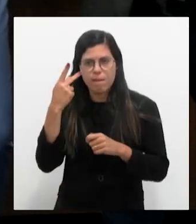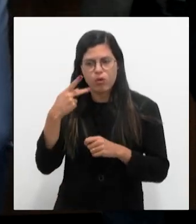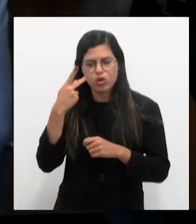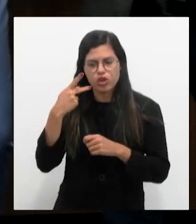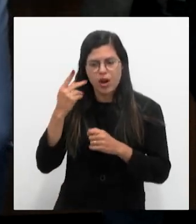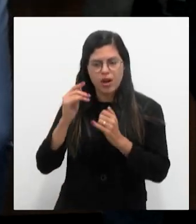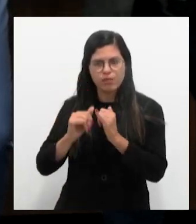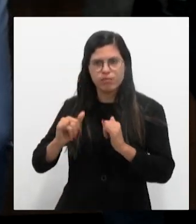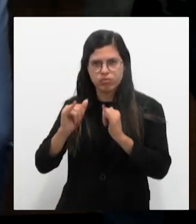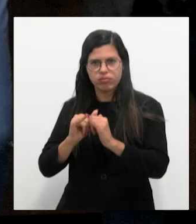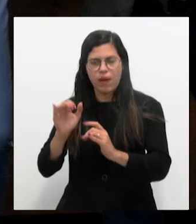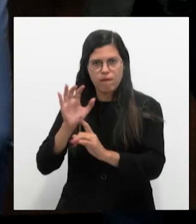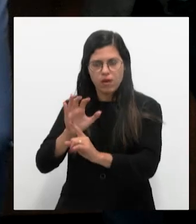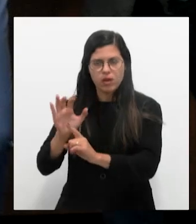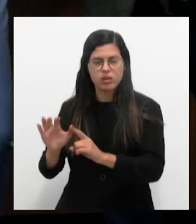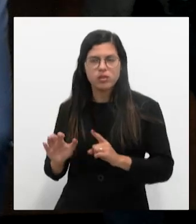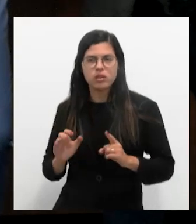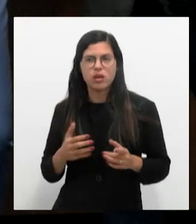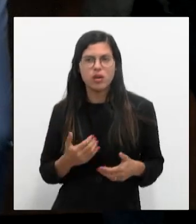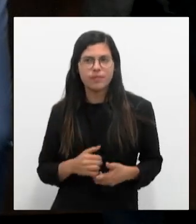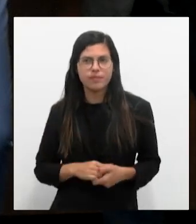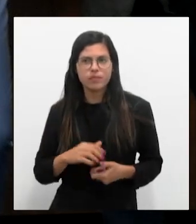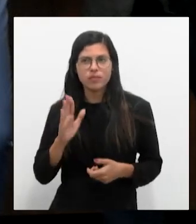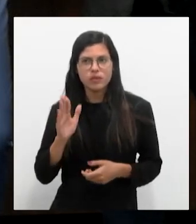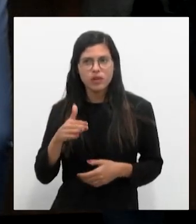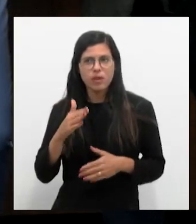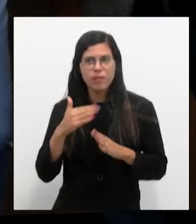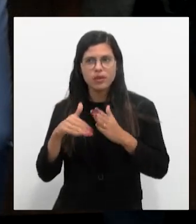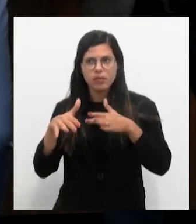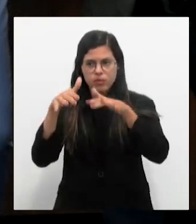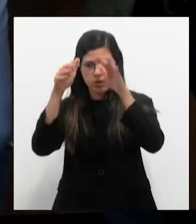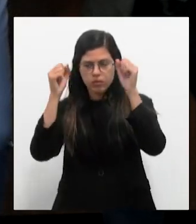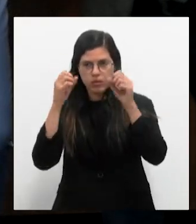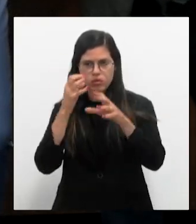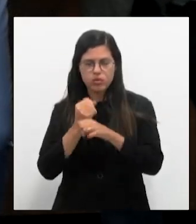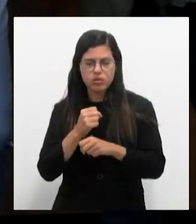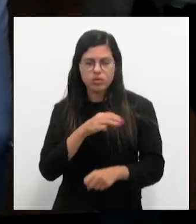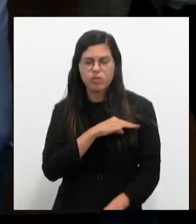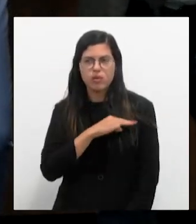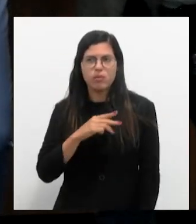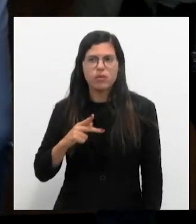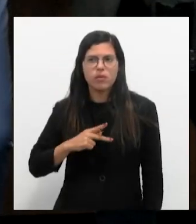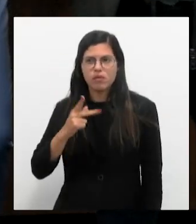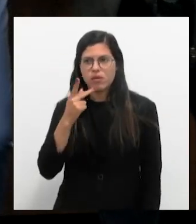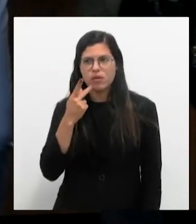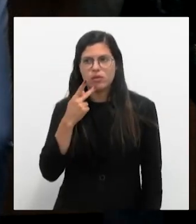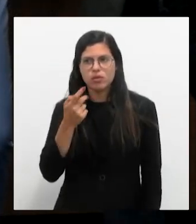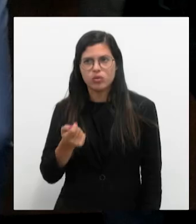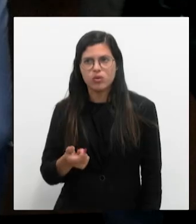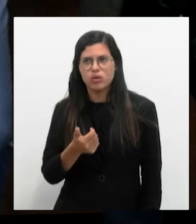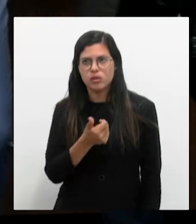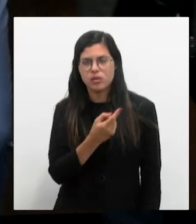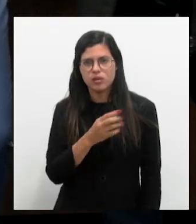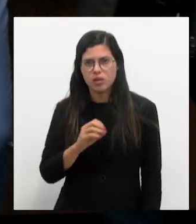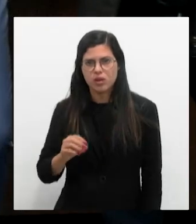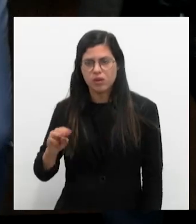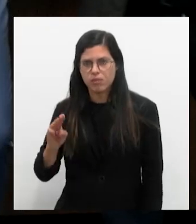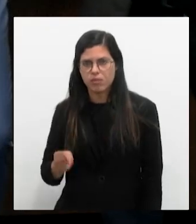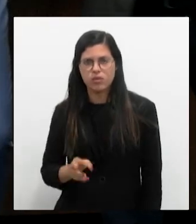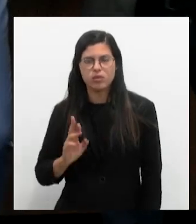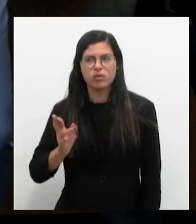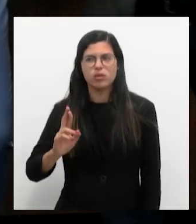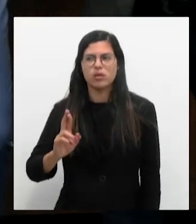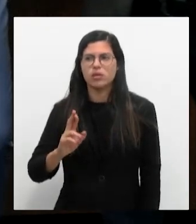antemão, eu já vou encaminhar tudo ao Tribunal de Contas e ao Ministério Público. Nós estamos falando de quase 100 milhões de reais